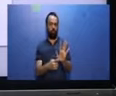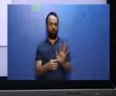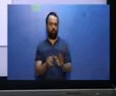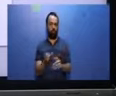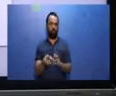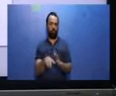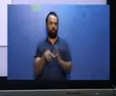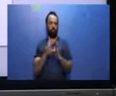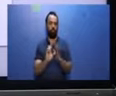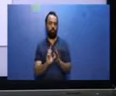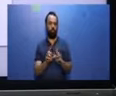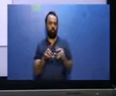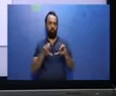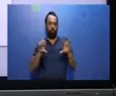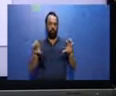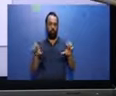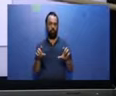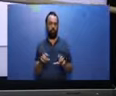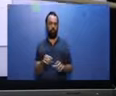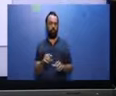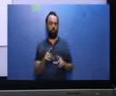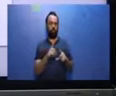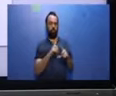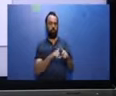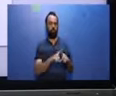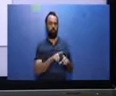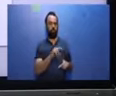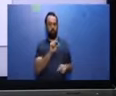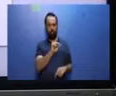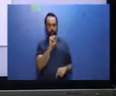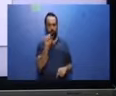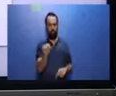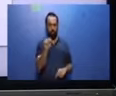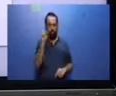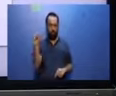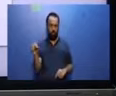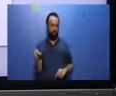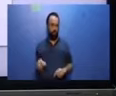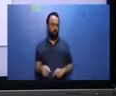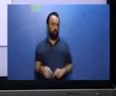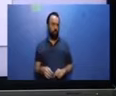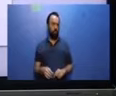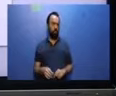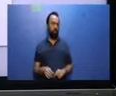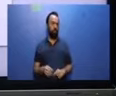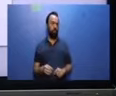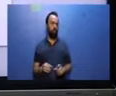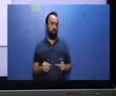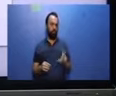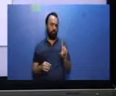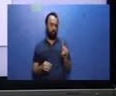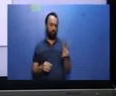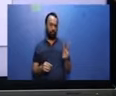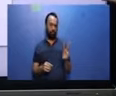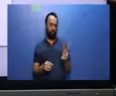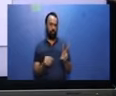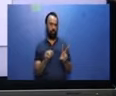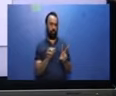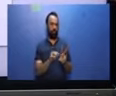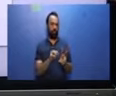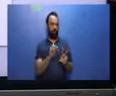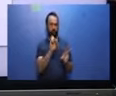fórmula ele vai multiplicar a fórmula toda então aqui no caso a gente vai multiplicar o coeficiente dois